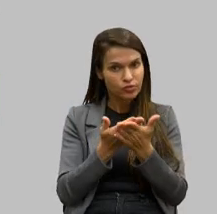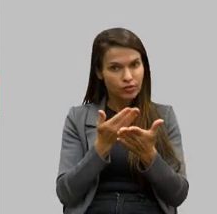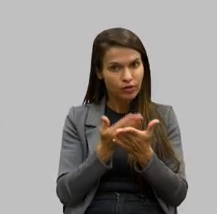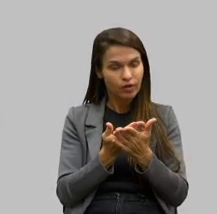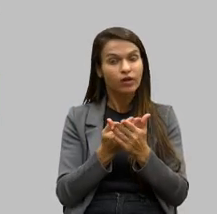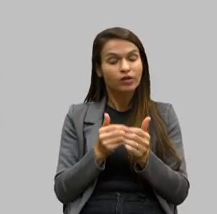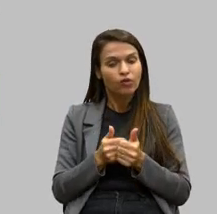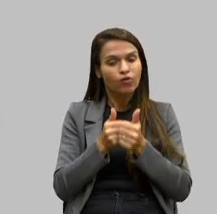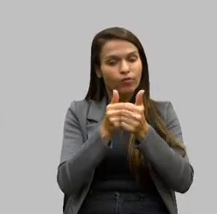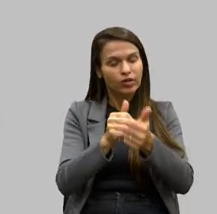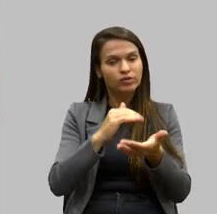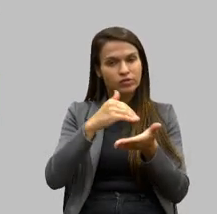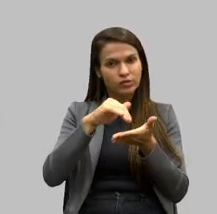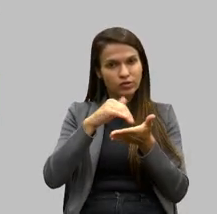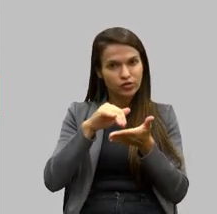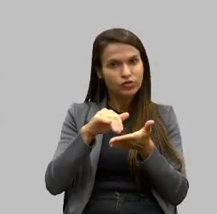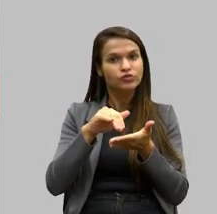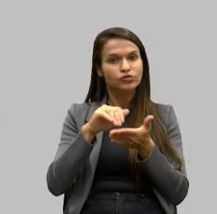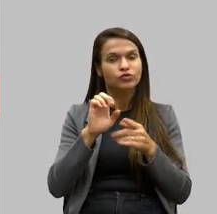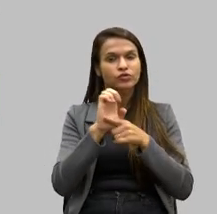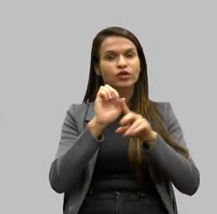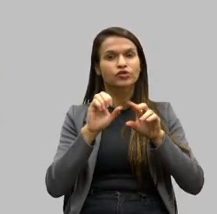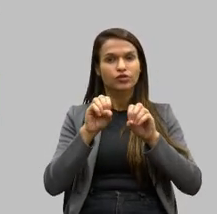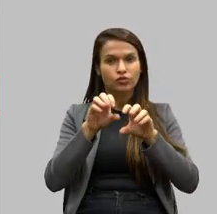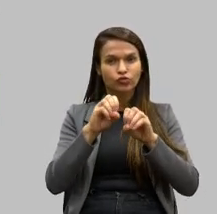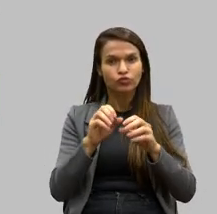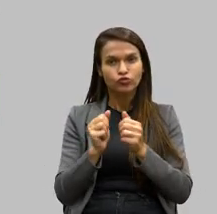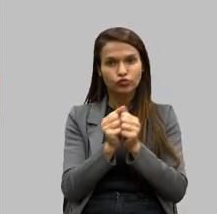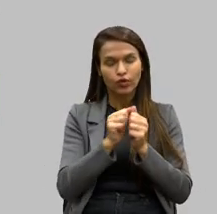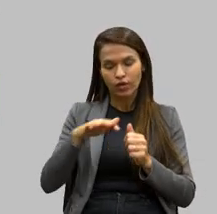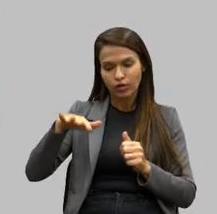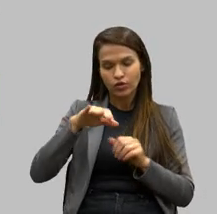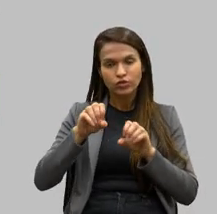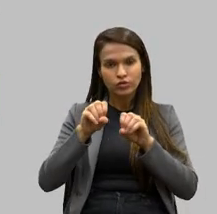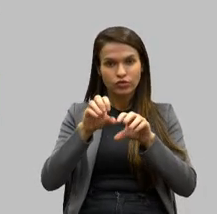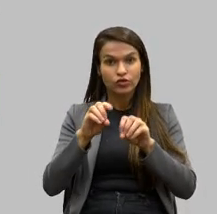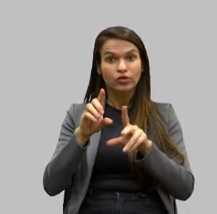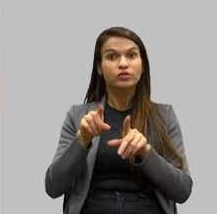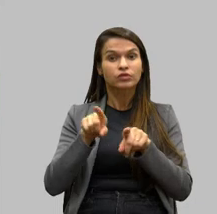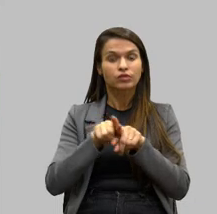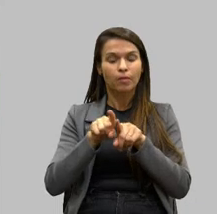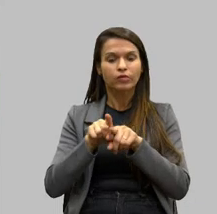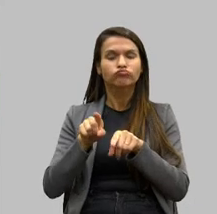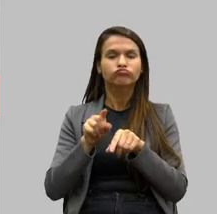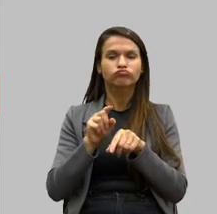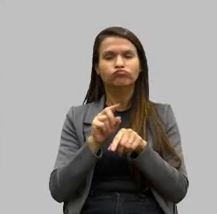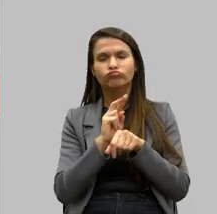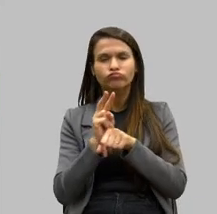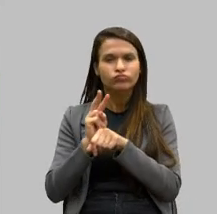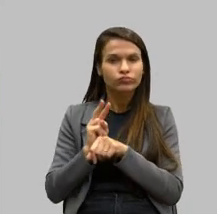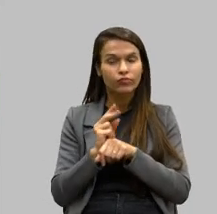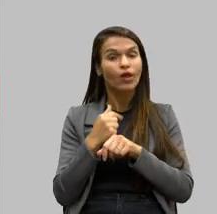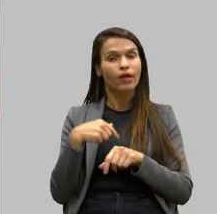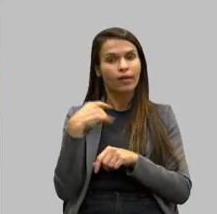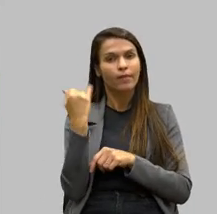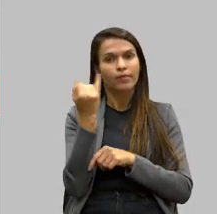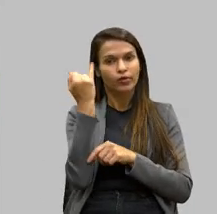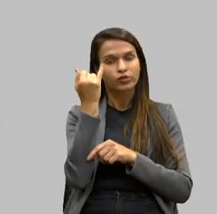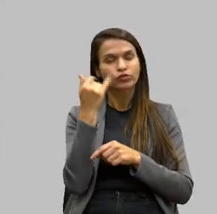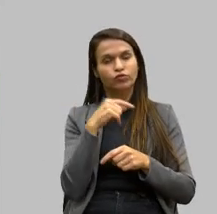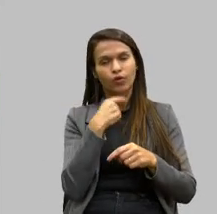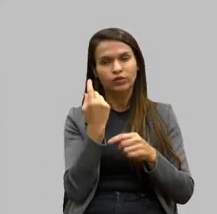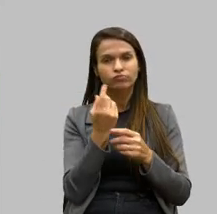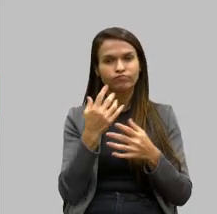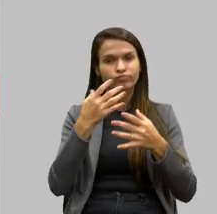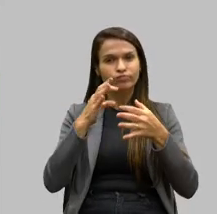sendo acompanhada pela Secretaria de Estado de Educação junto às regionais de ensino e inspetores. Então, eu acho que é importante estarmos alinhados,